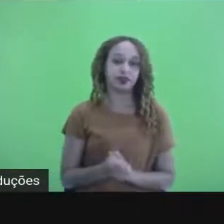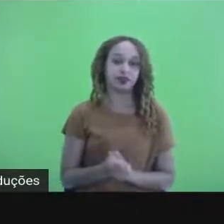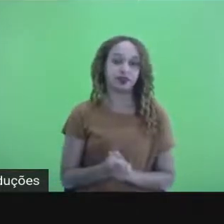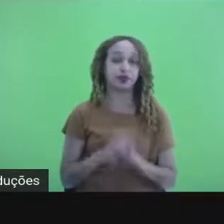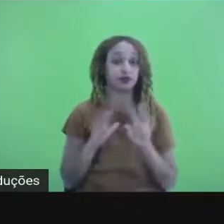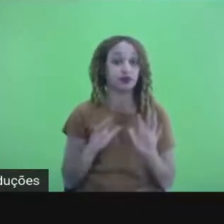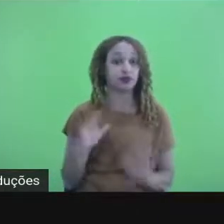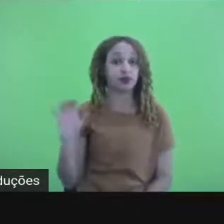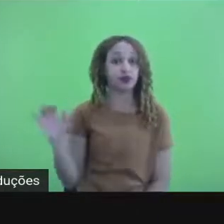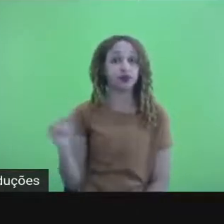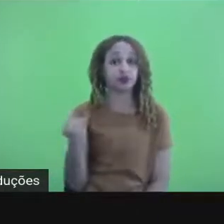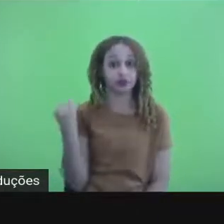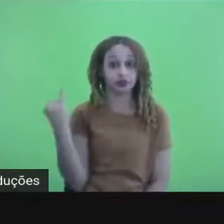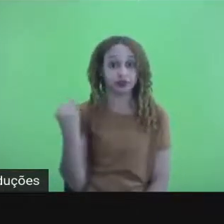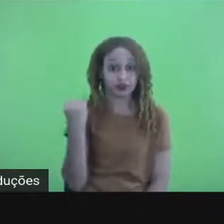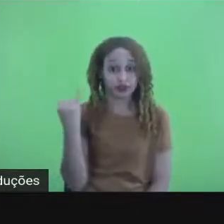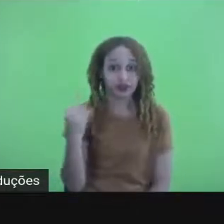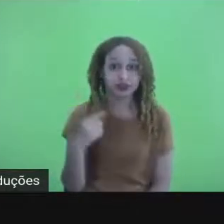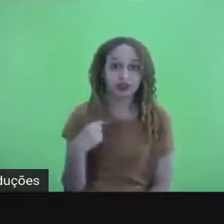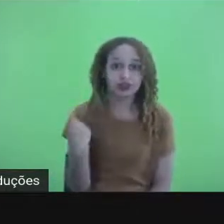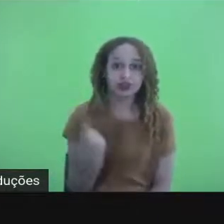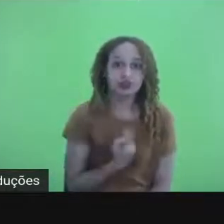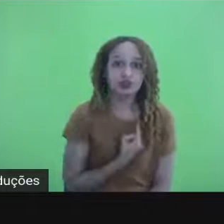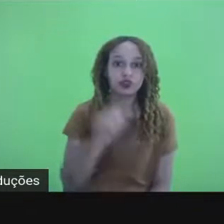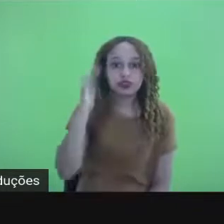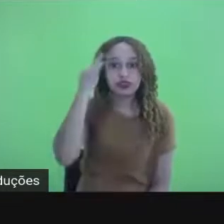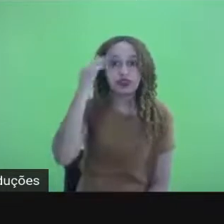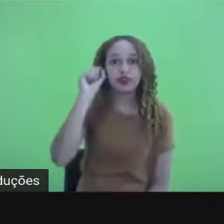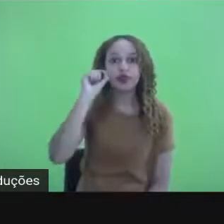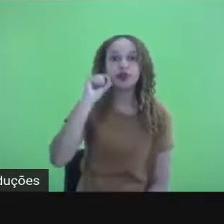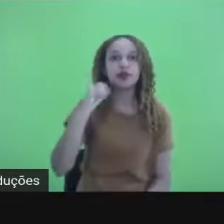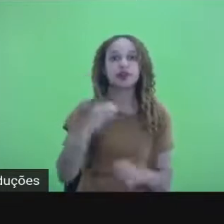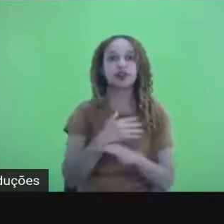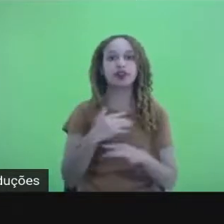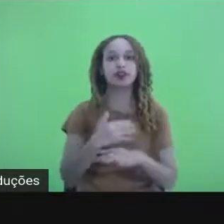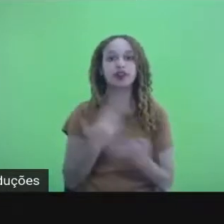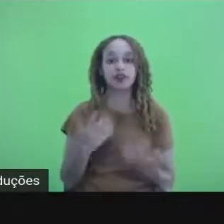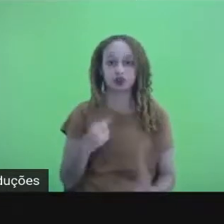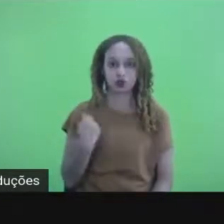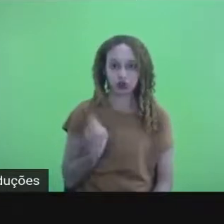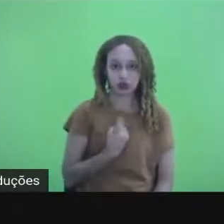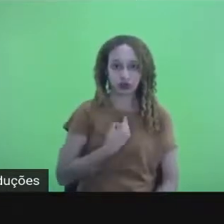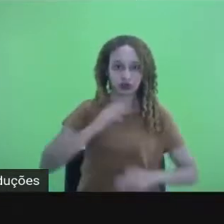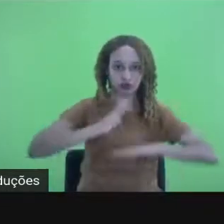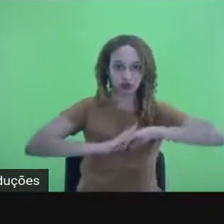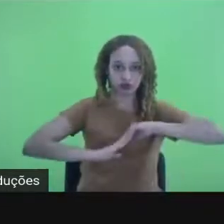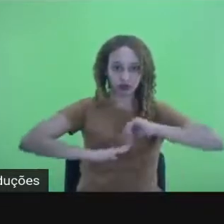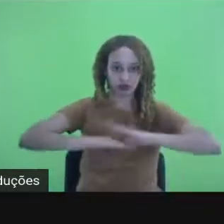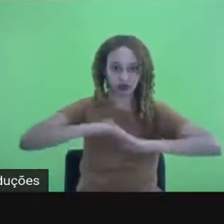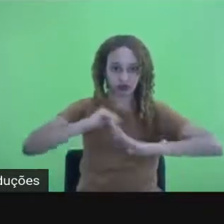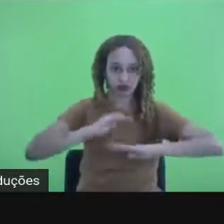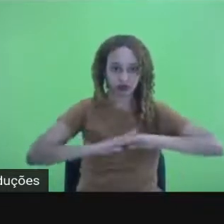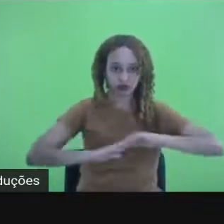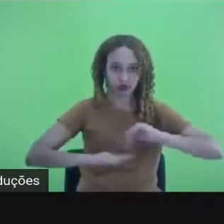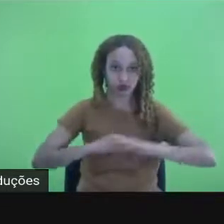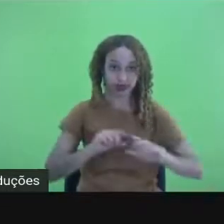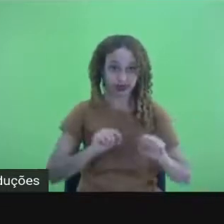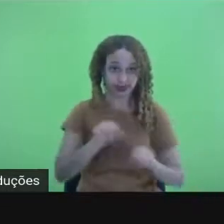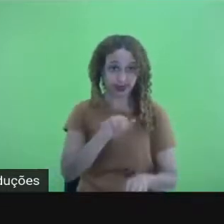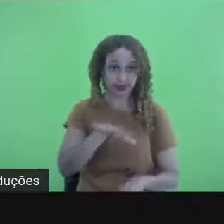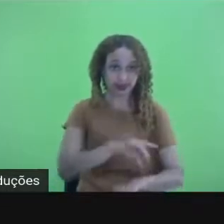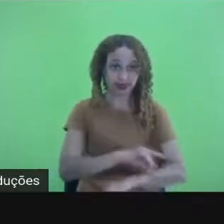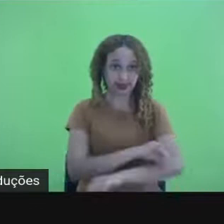muito importante que a gente entenda essa função da cidade, porque para nós que somos profissionais da área de arquitetura e urbanismo, isso já